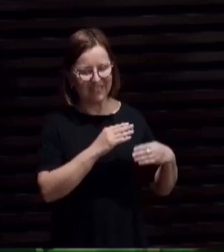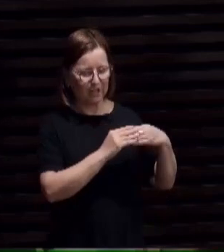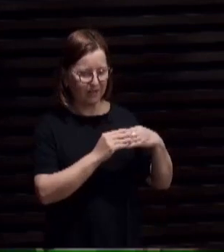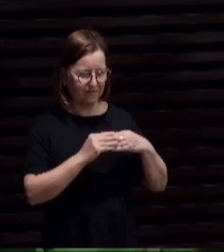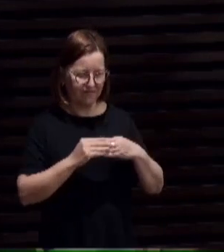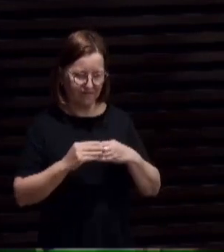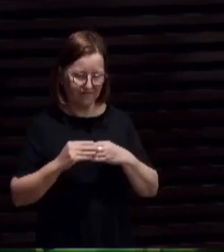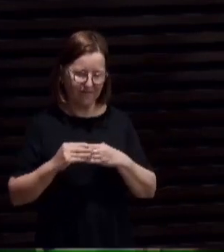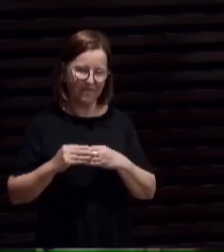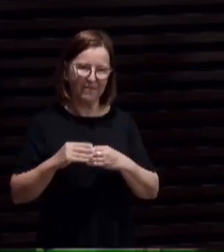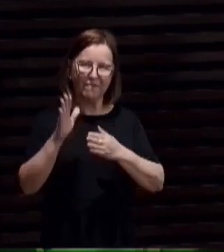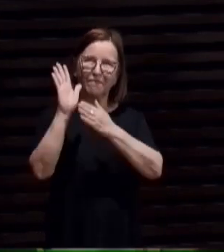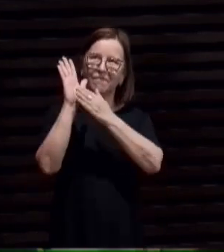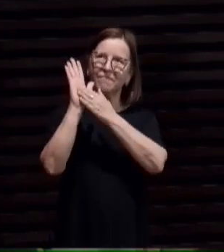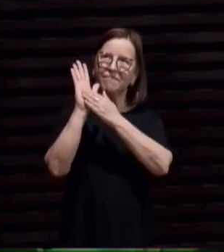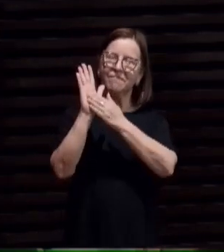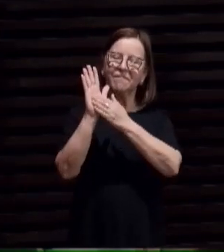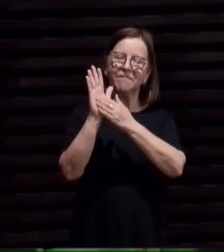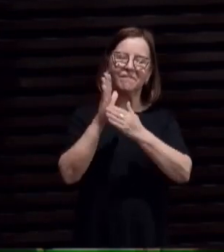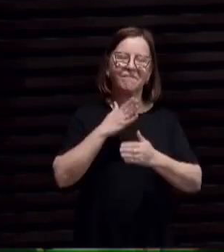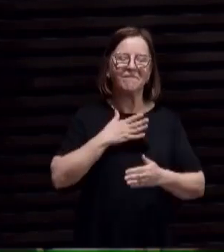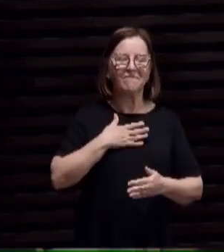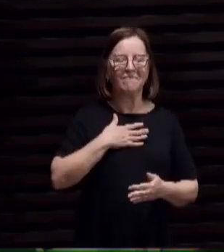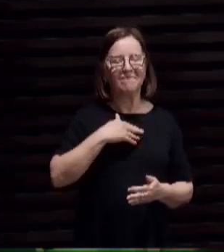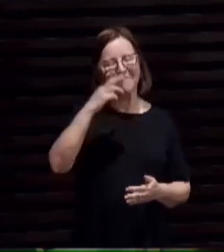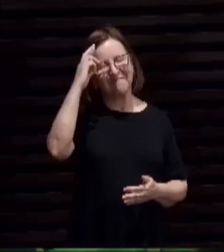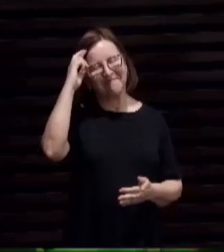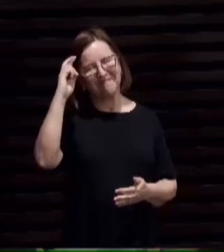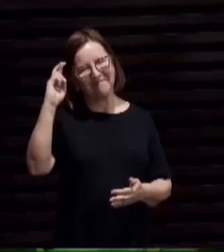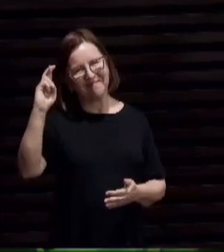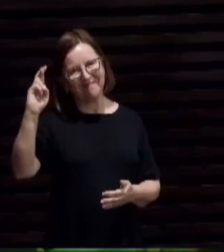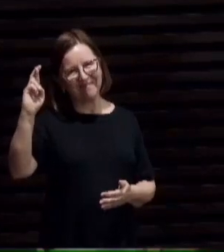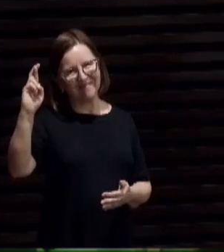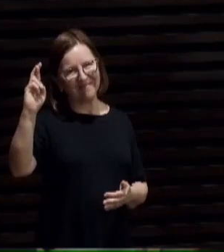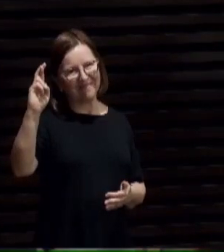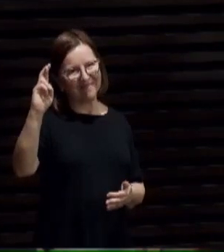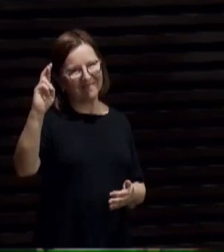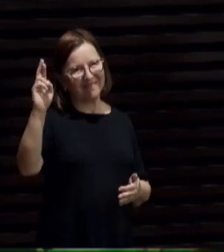a mão do meu Senhor.